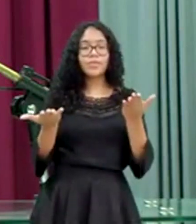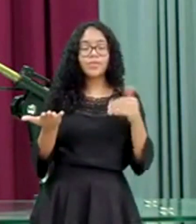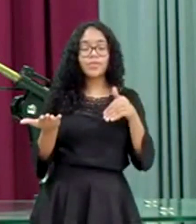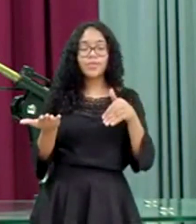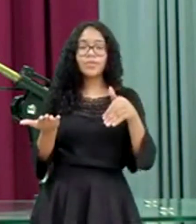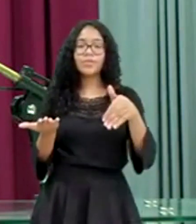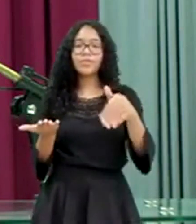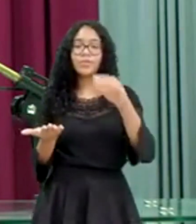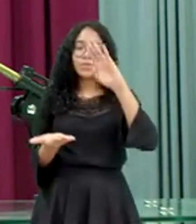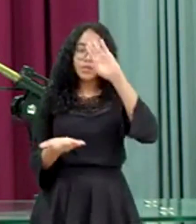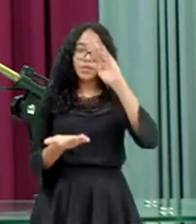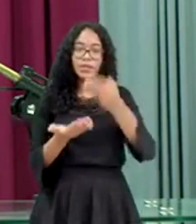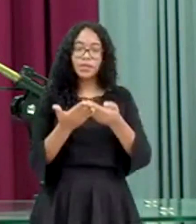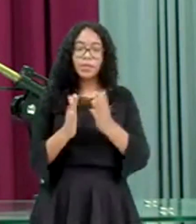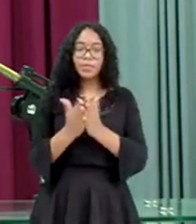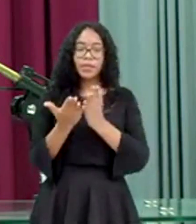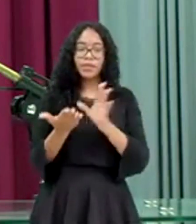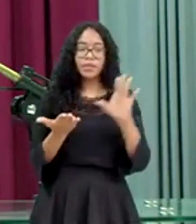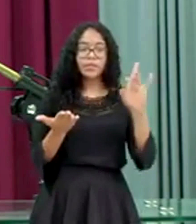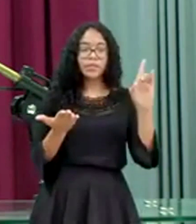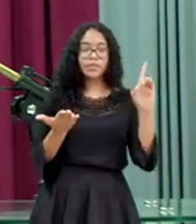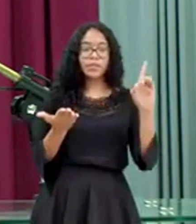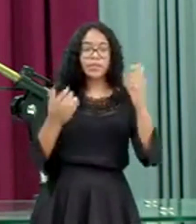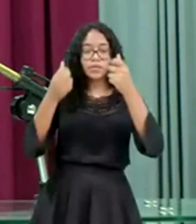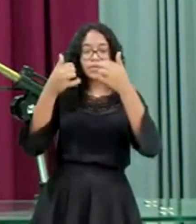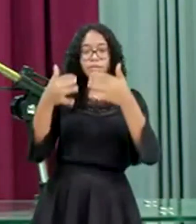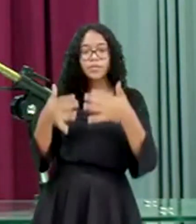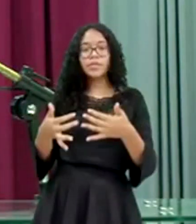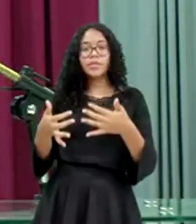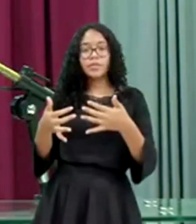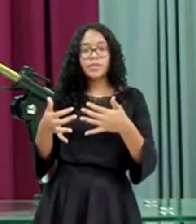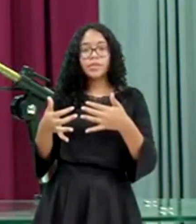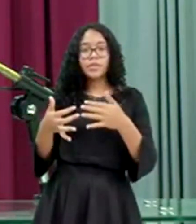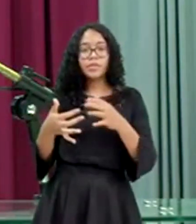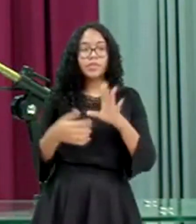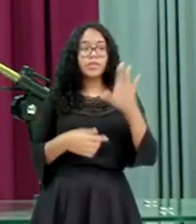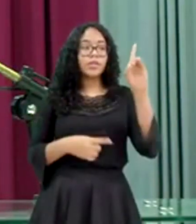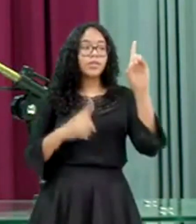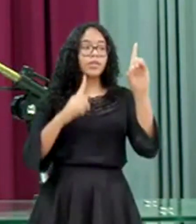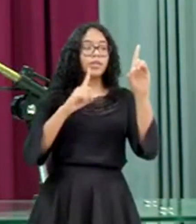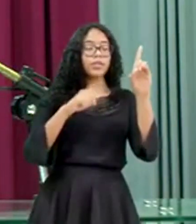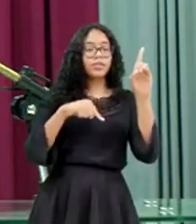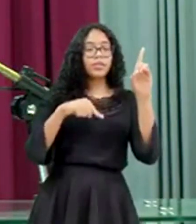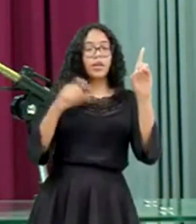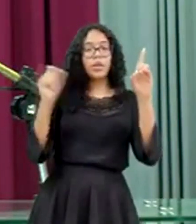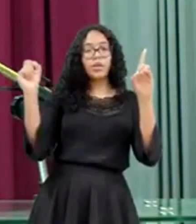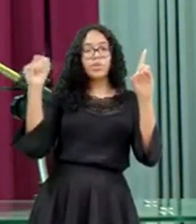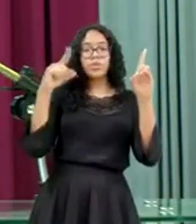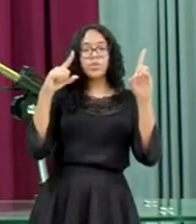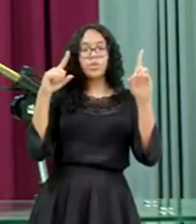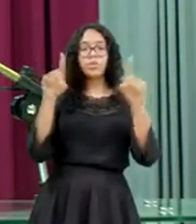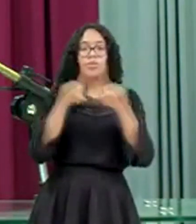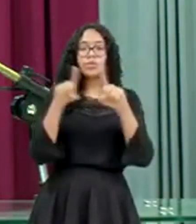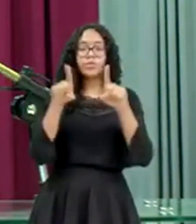palavra de Deus. A Bíblia diz que Deus é sol e escudo.